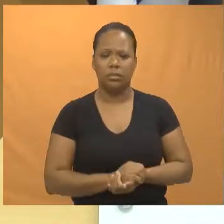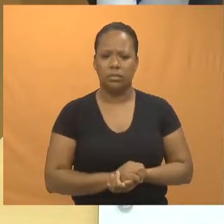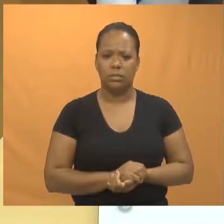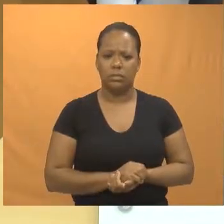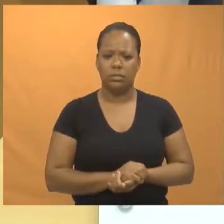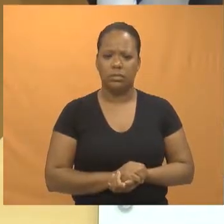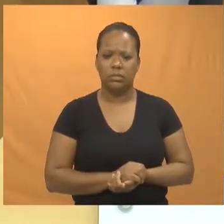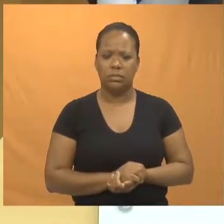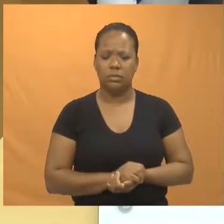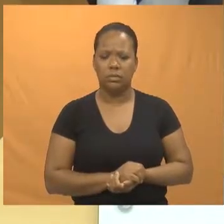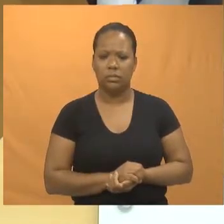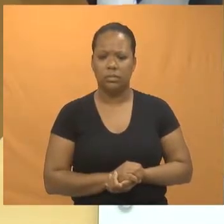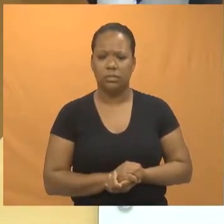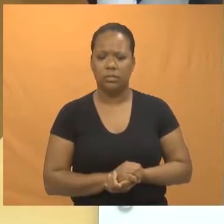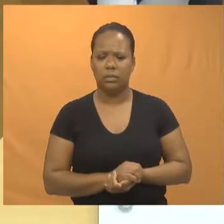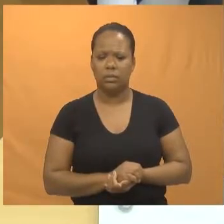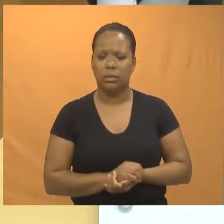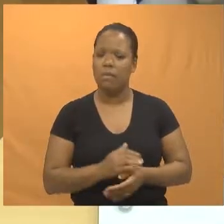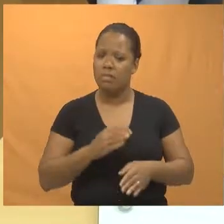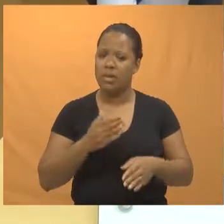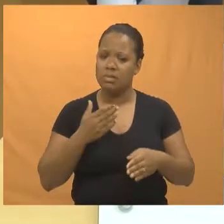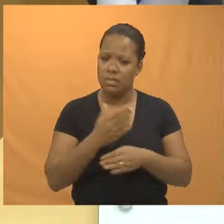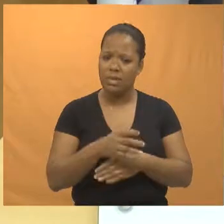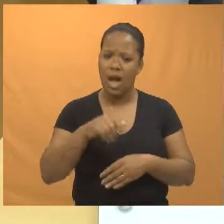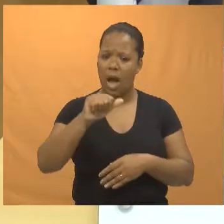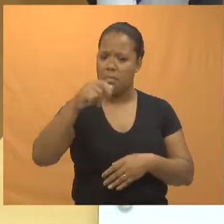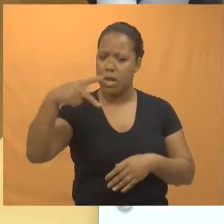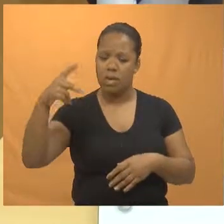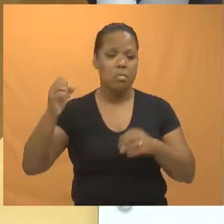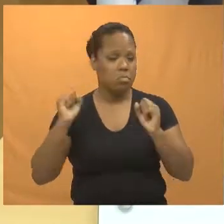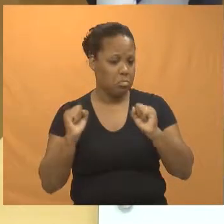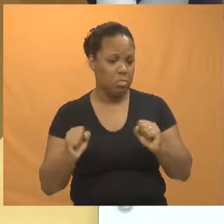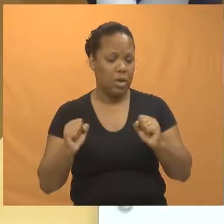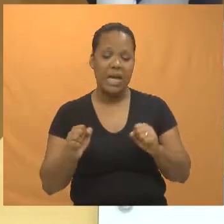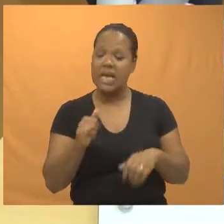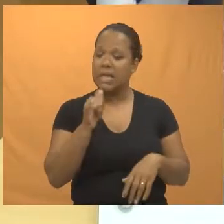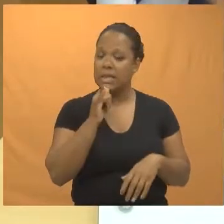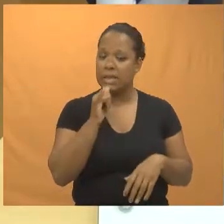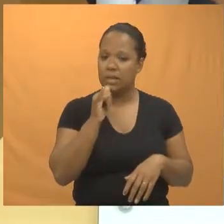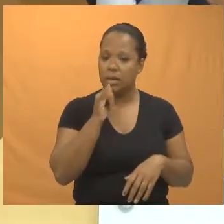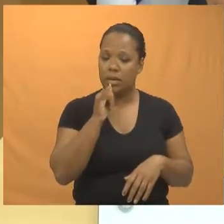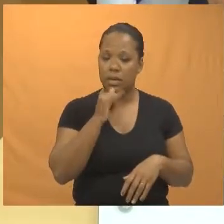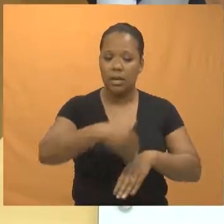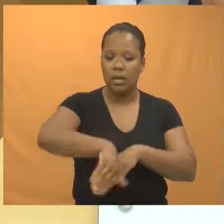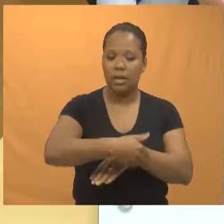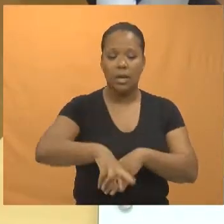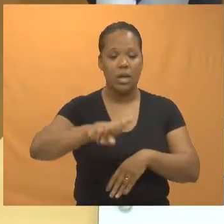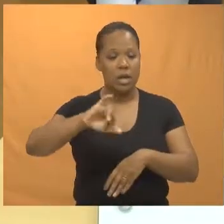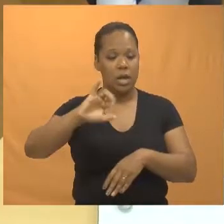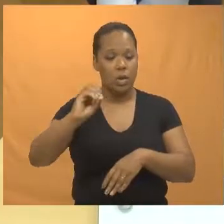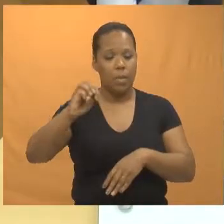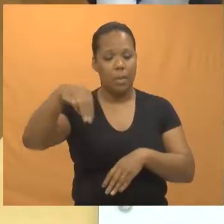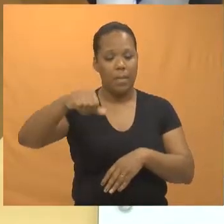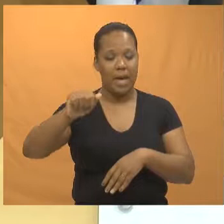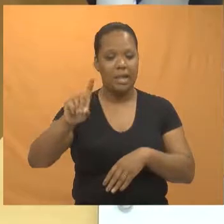haver intervenção em APP? Pode haver. Vou te dar um exemplo aqui, o Rio Madeira, que é um dos